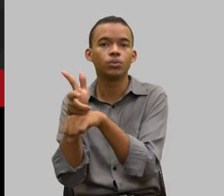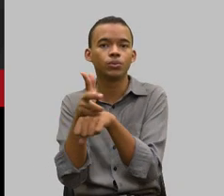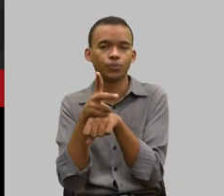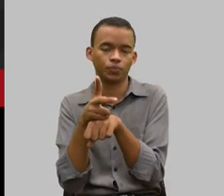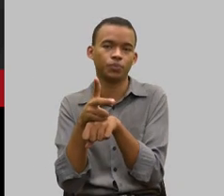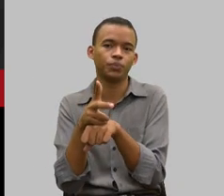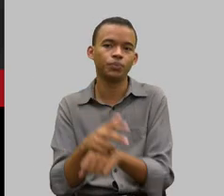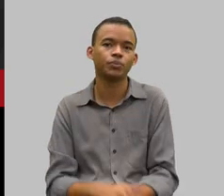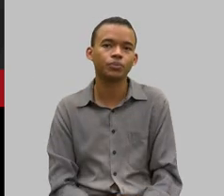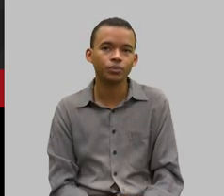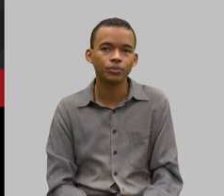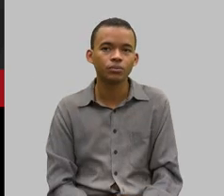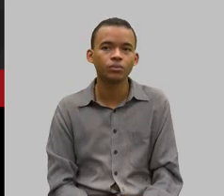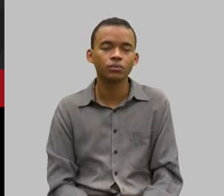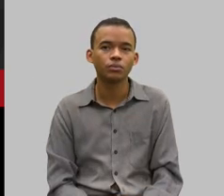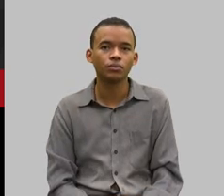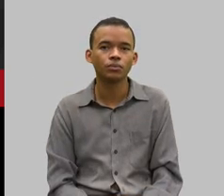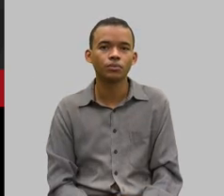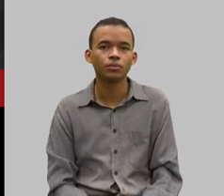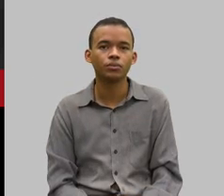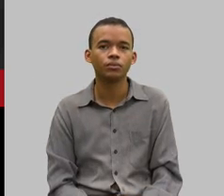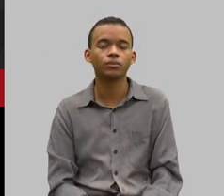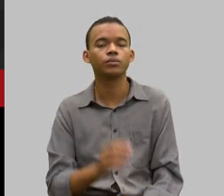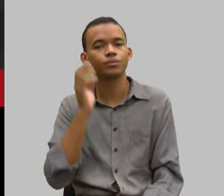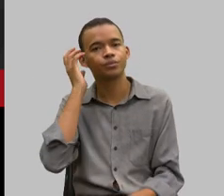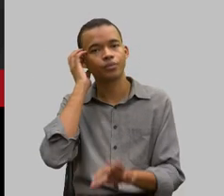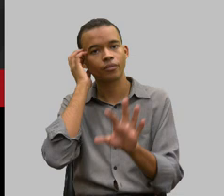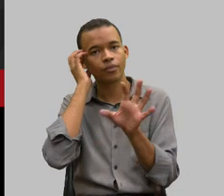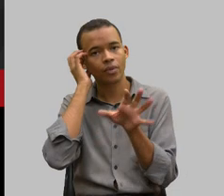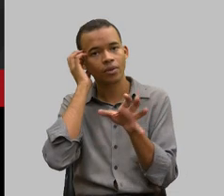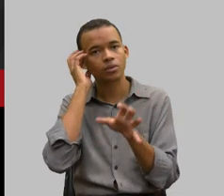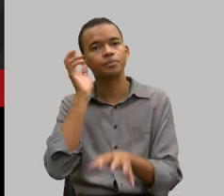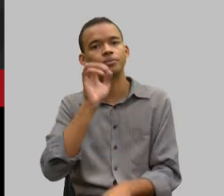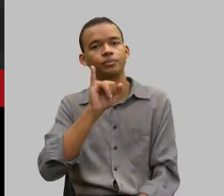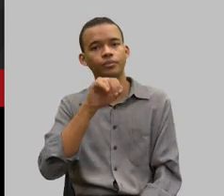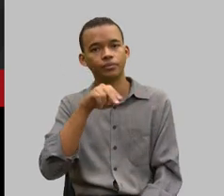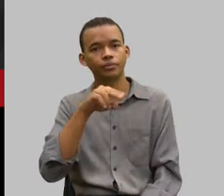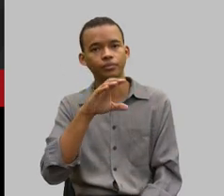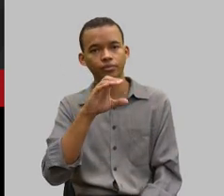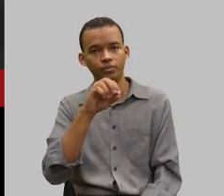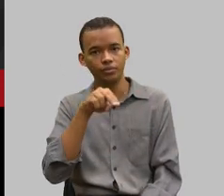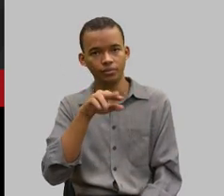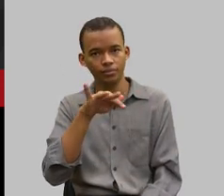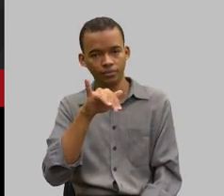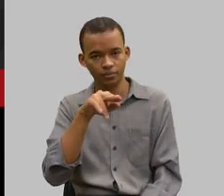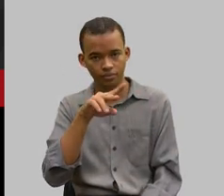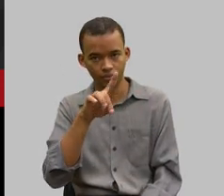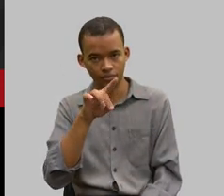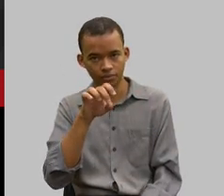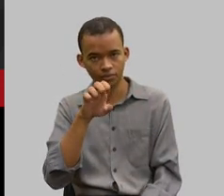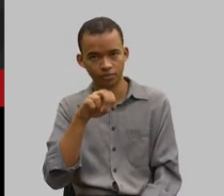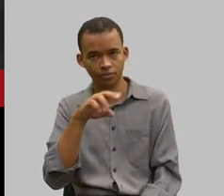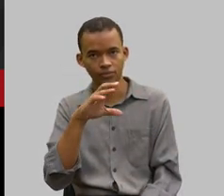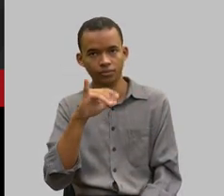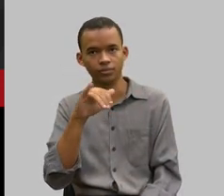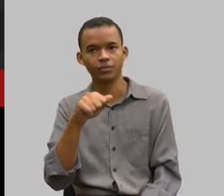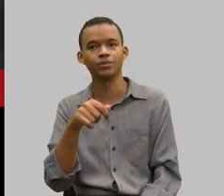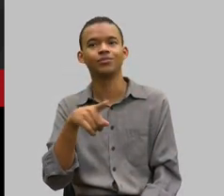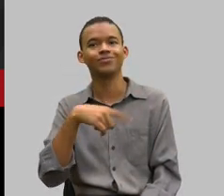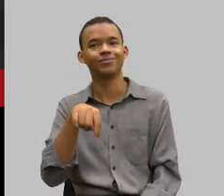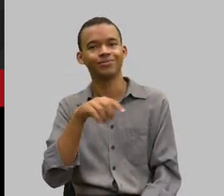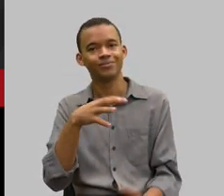Mc no caso da Rádio Inconfidência a gente tá buscando essa conexão mais forte aí com o público é Um Desafio grande né